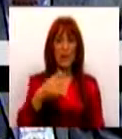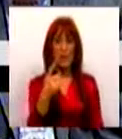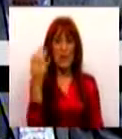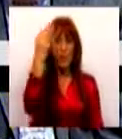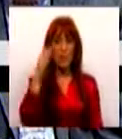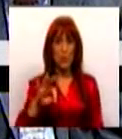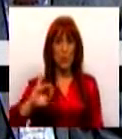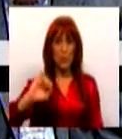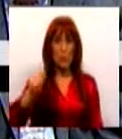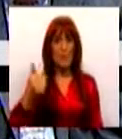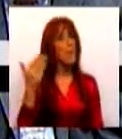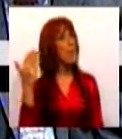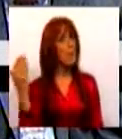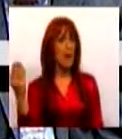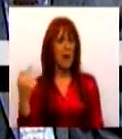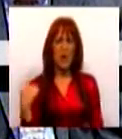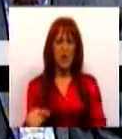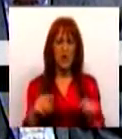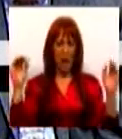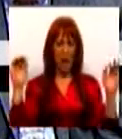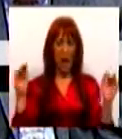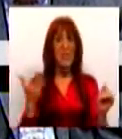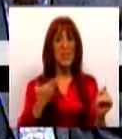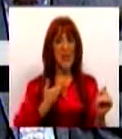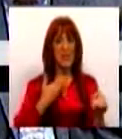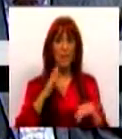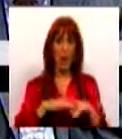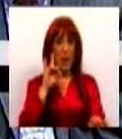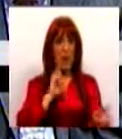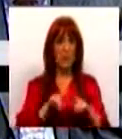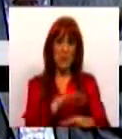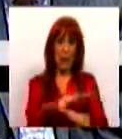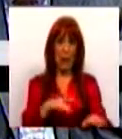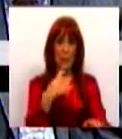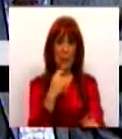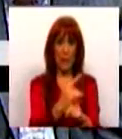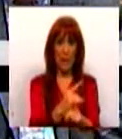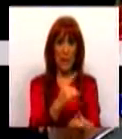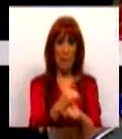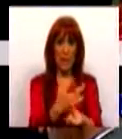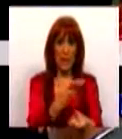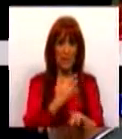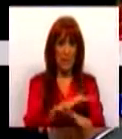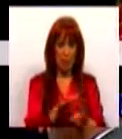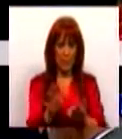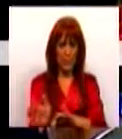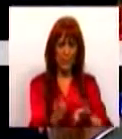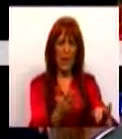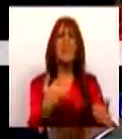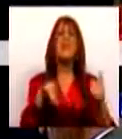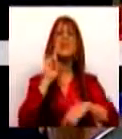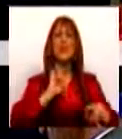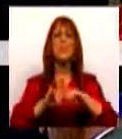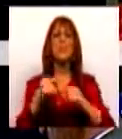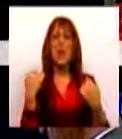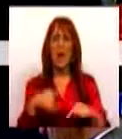125,6% do produto interno bruto. Estamos a reduzir a dívida e por isso a senhora deixou de falar da dívida. Mas, ó, senhora deputada,